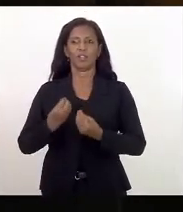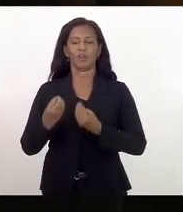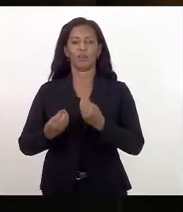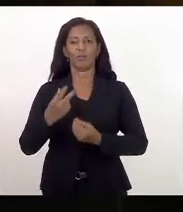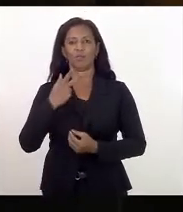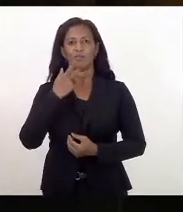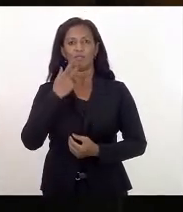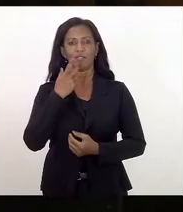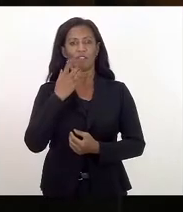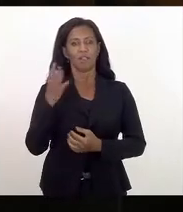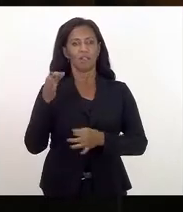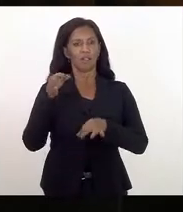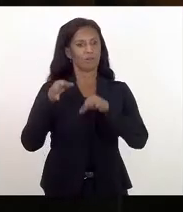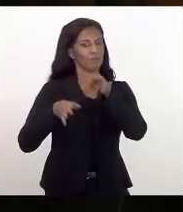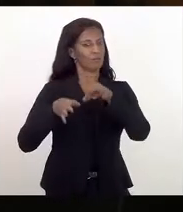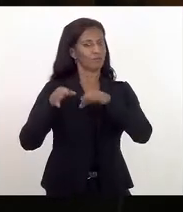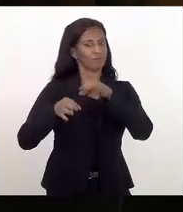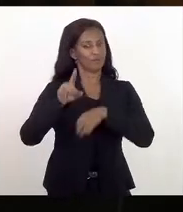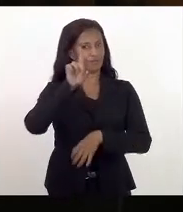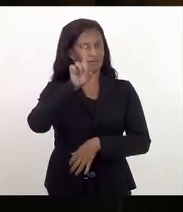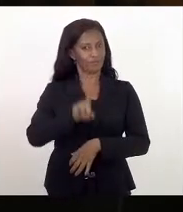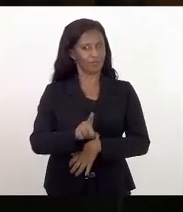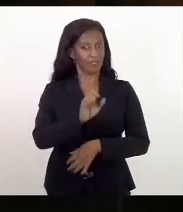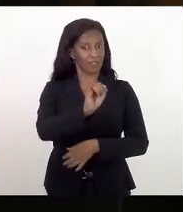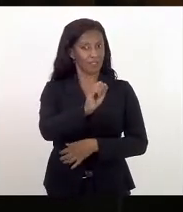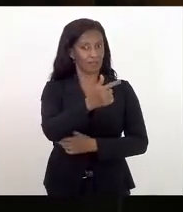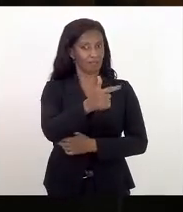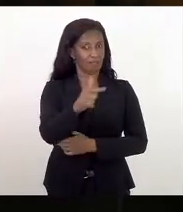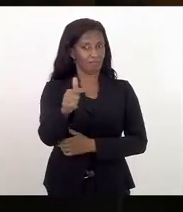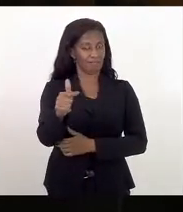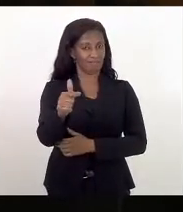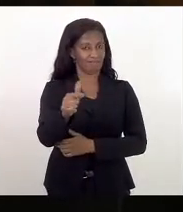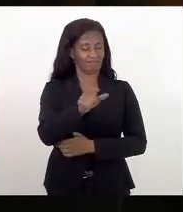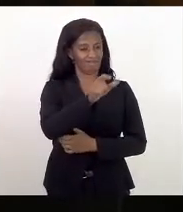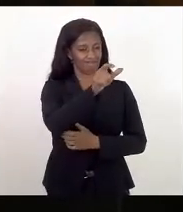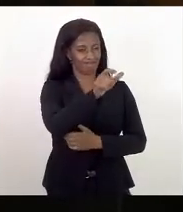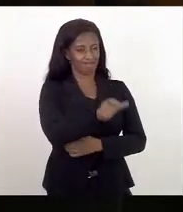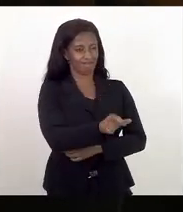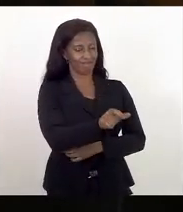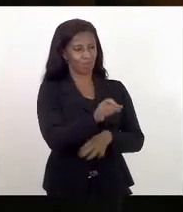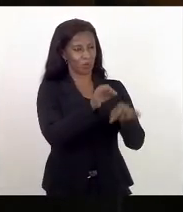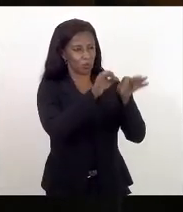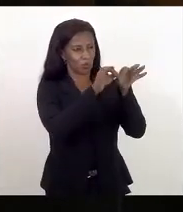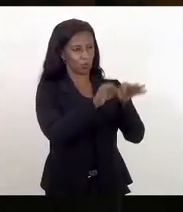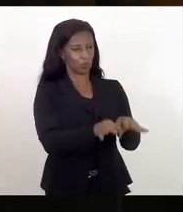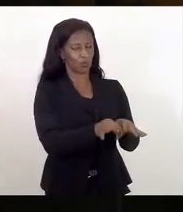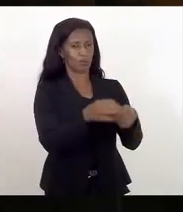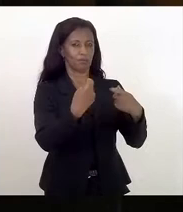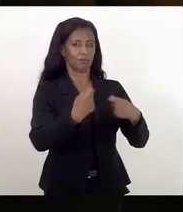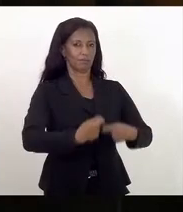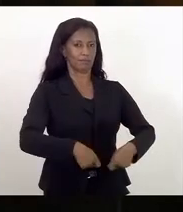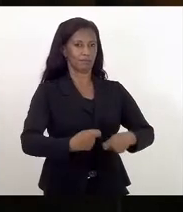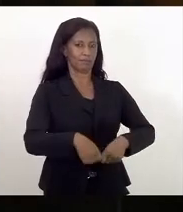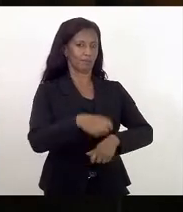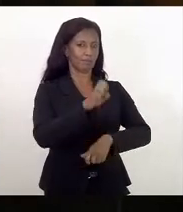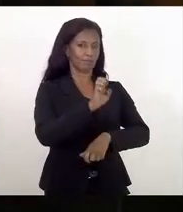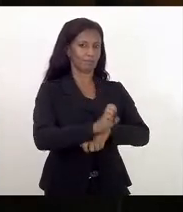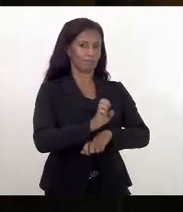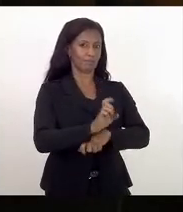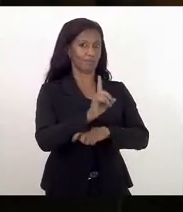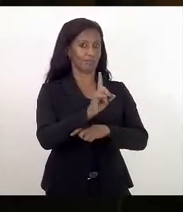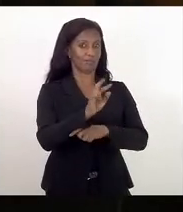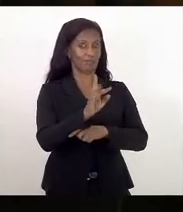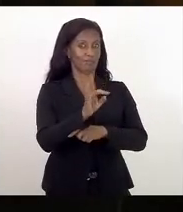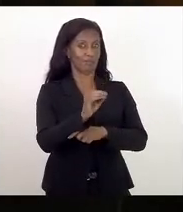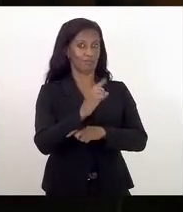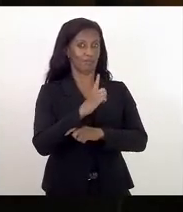direito se não fosse a impecável e justa necessidade que o Estado de Direito tem